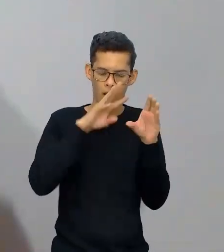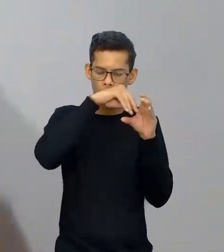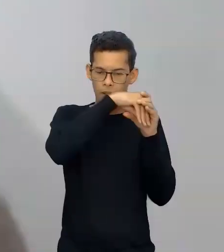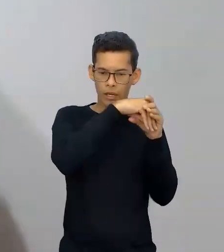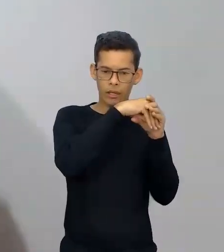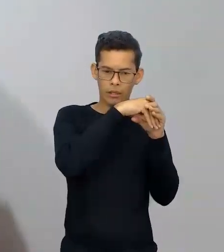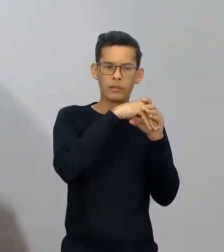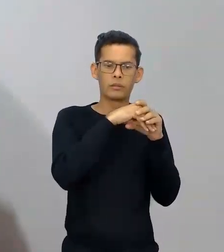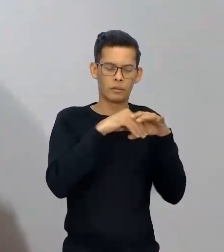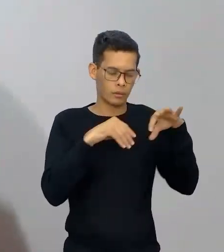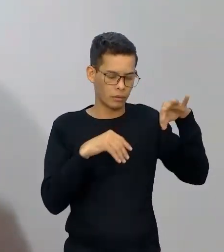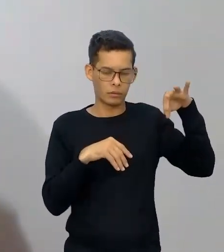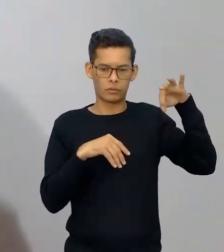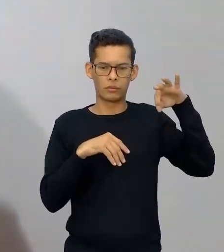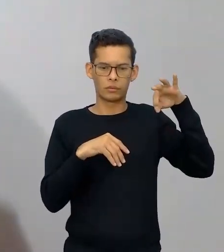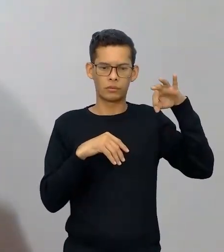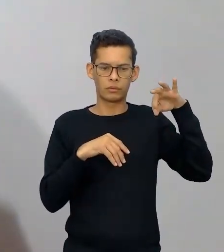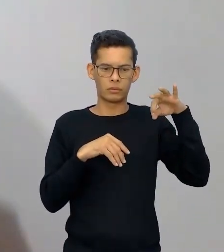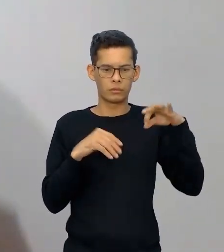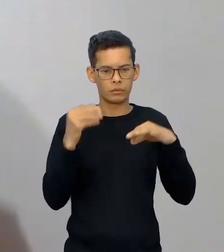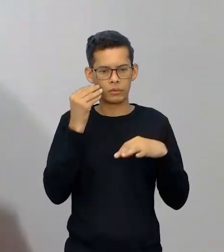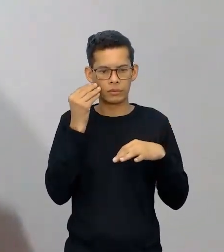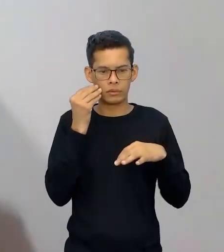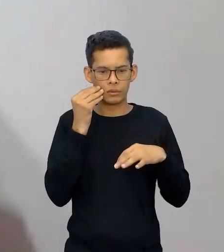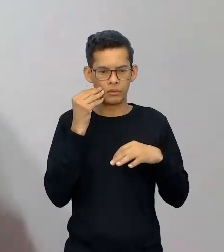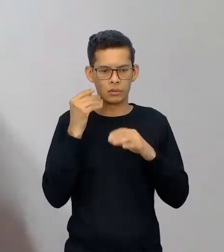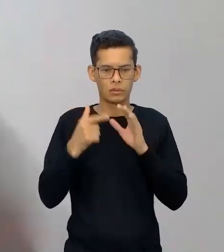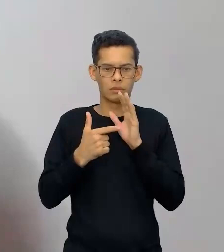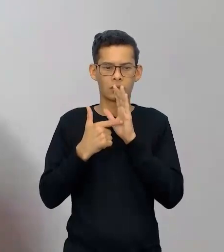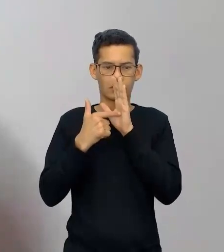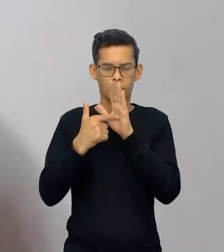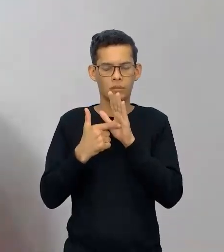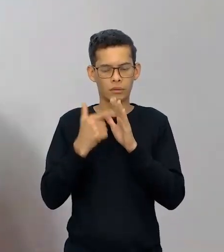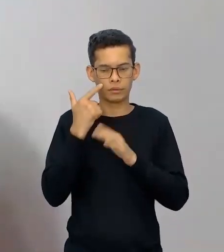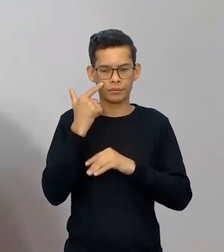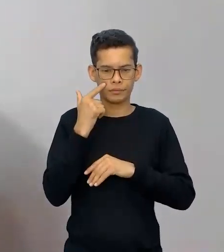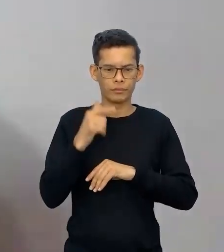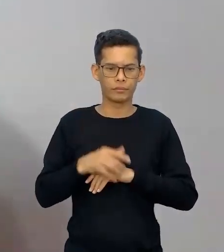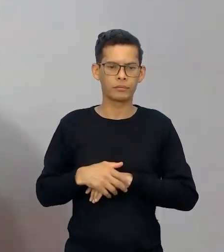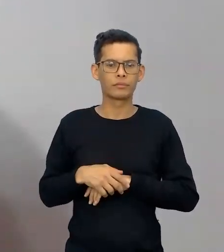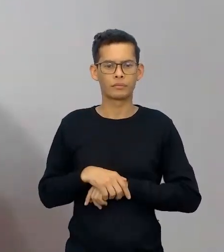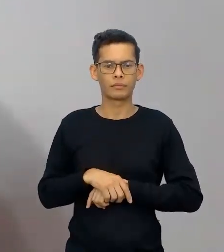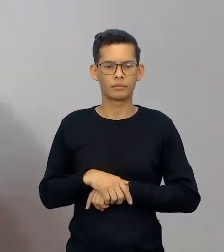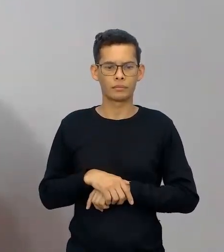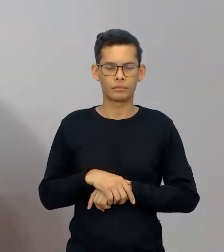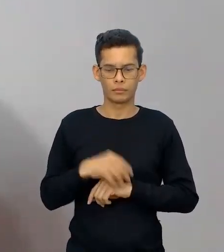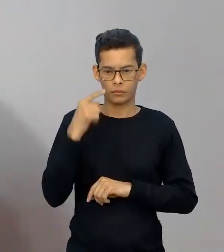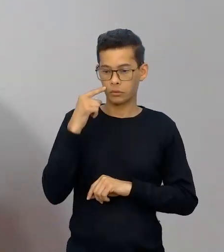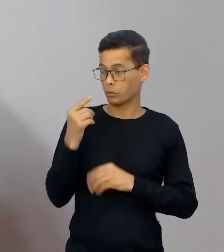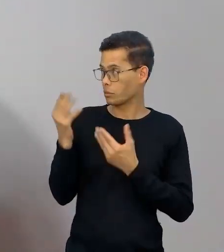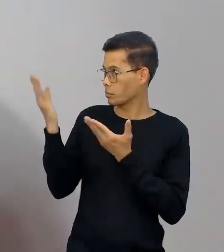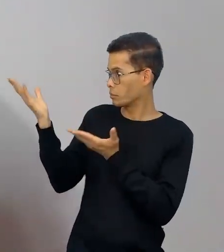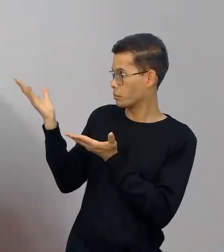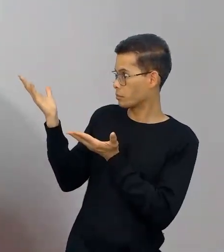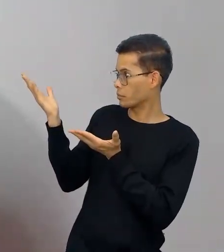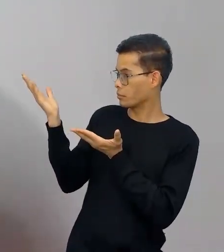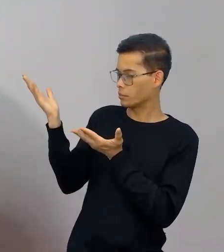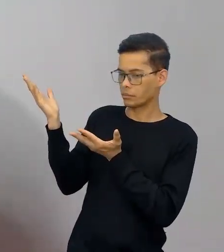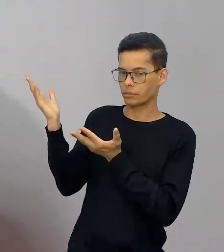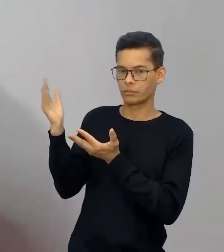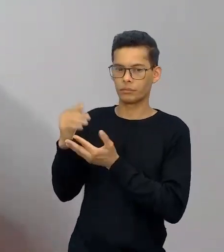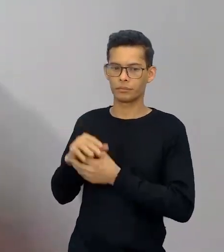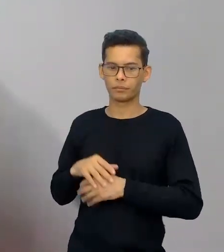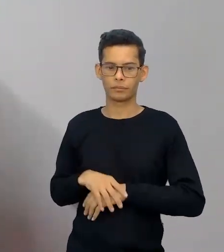tá? Pendurar eles por dentro. Eu vou tentar tirar aqui, eu falei que não ia tentar tirar, mas eu vou tentar tirar para mostrar para vocês. Então, eu tenho